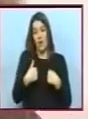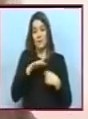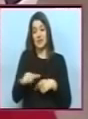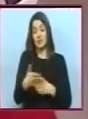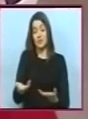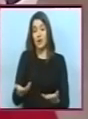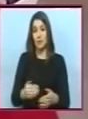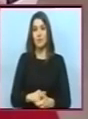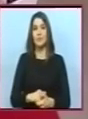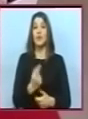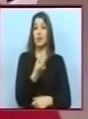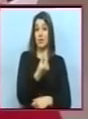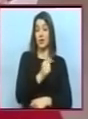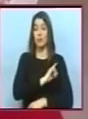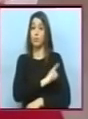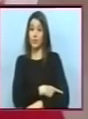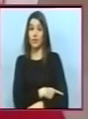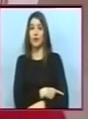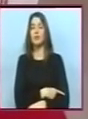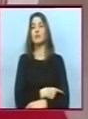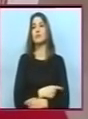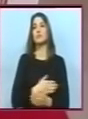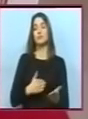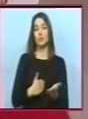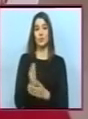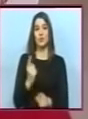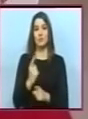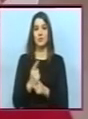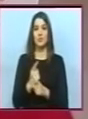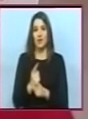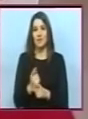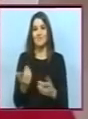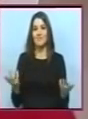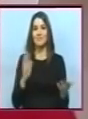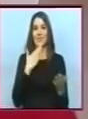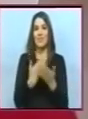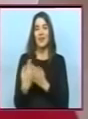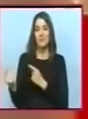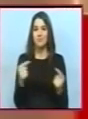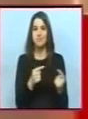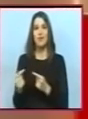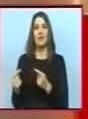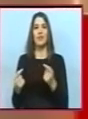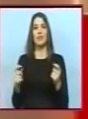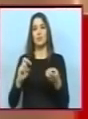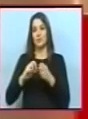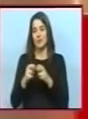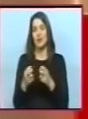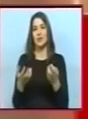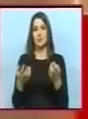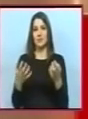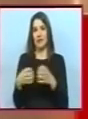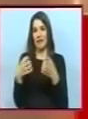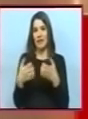E o dinheiro e o poder continuam a ser a fonte de muita discussão e de muitos problemas,